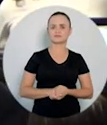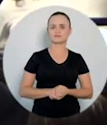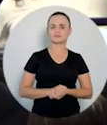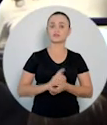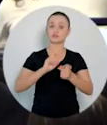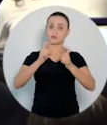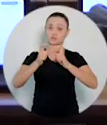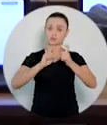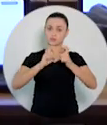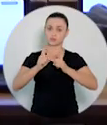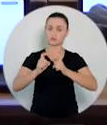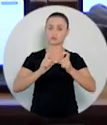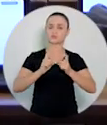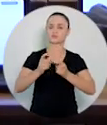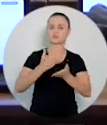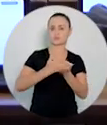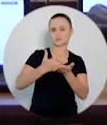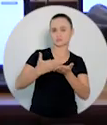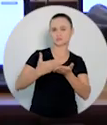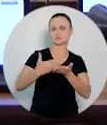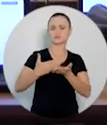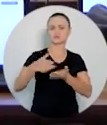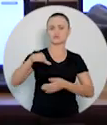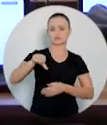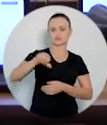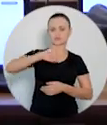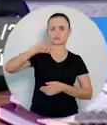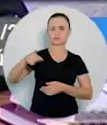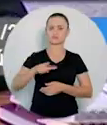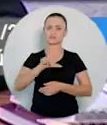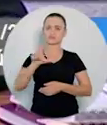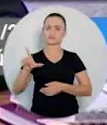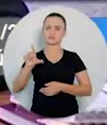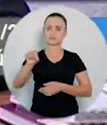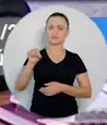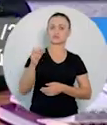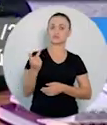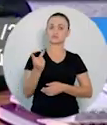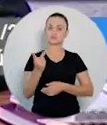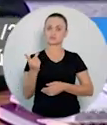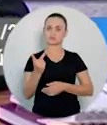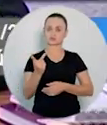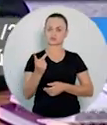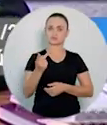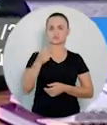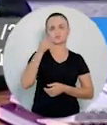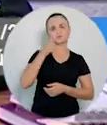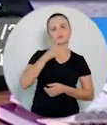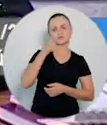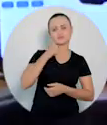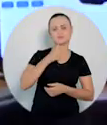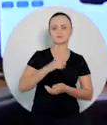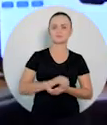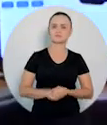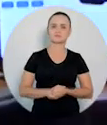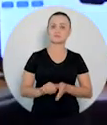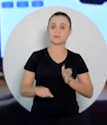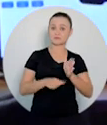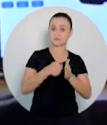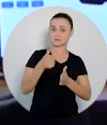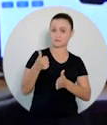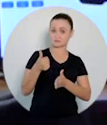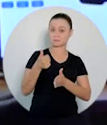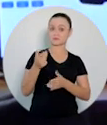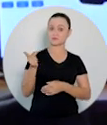novamente no dia 9 de julho. Desta vez para que pudessem ouvir as duas indicadas pela OAB às vagas no CNMP. Esta é a